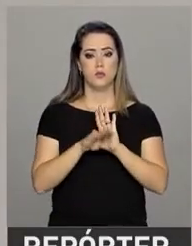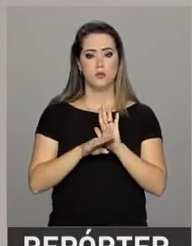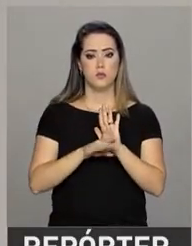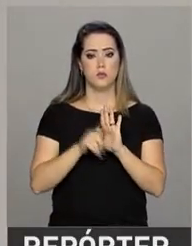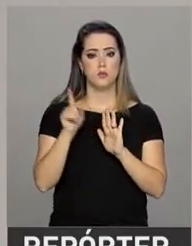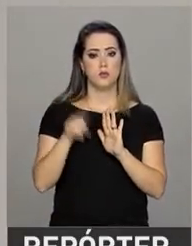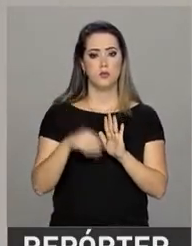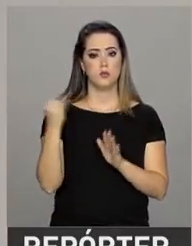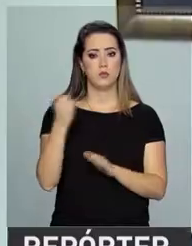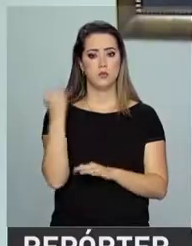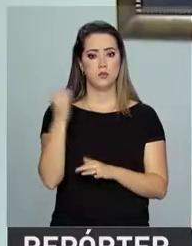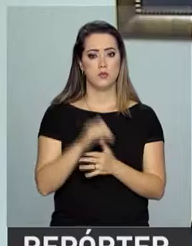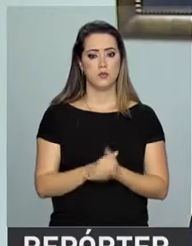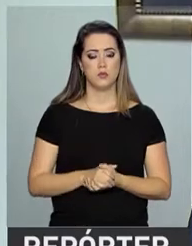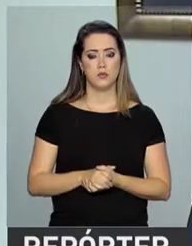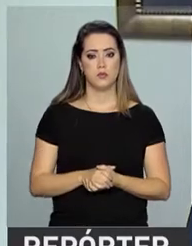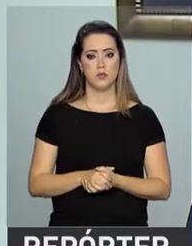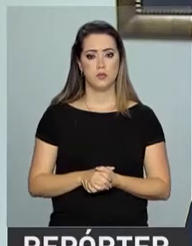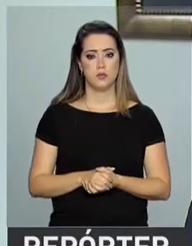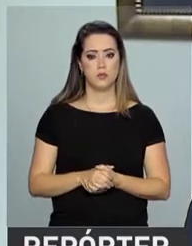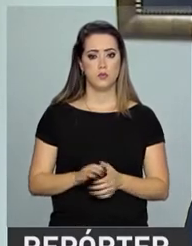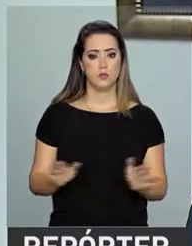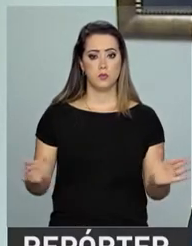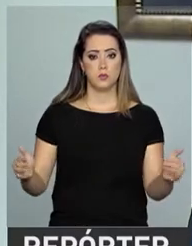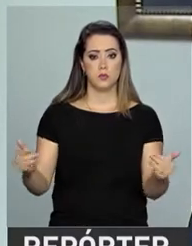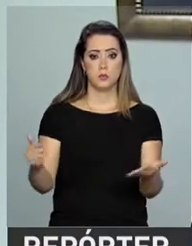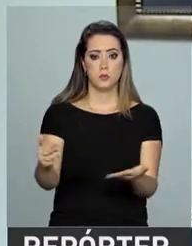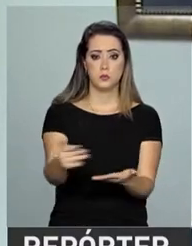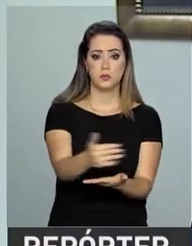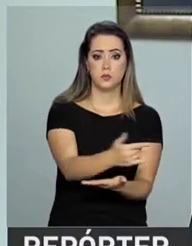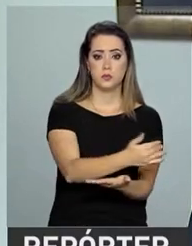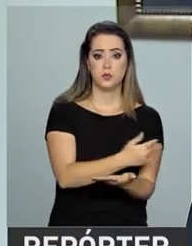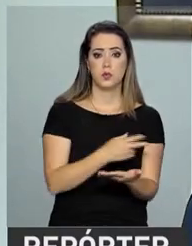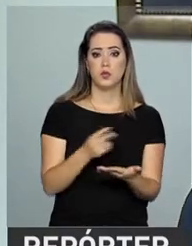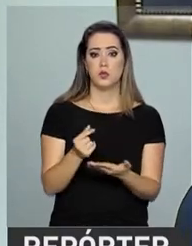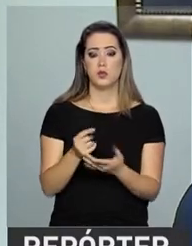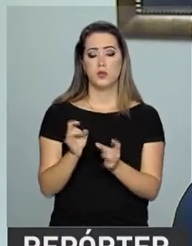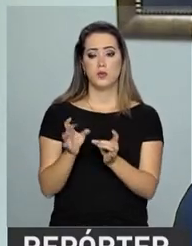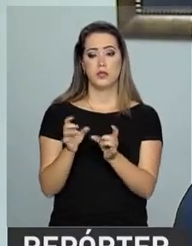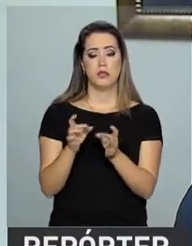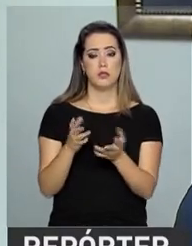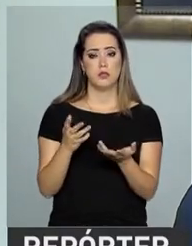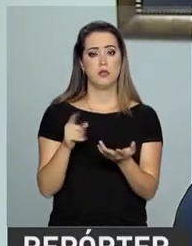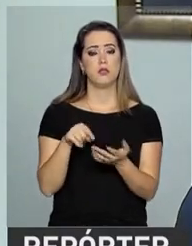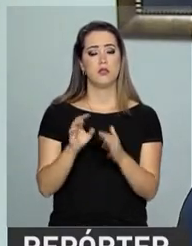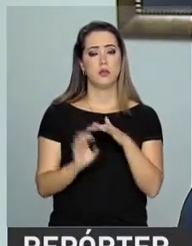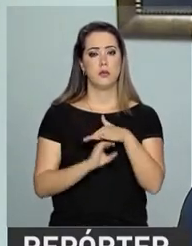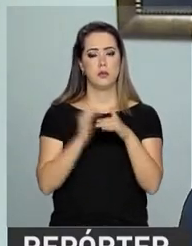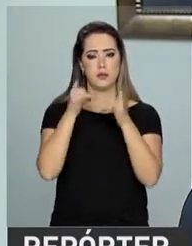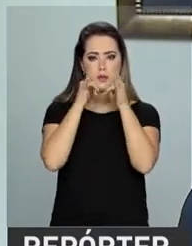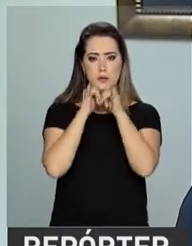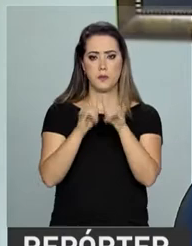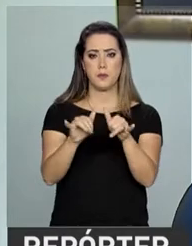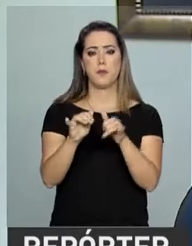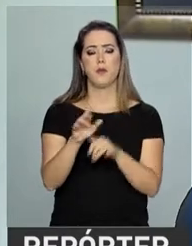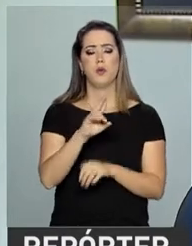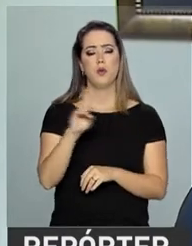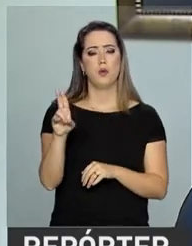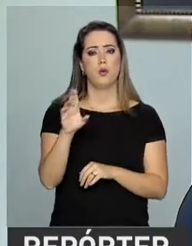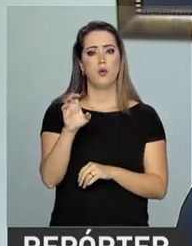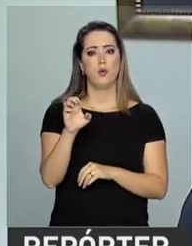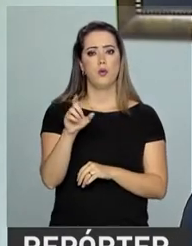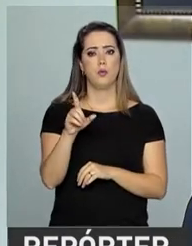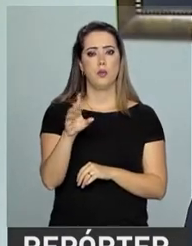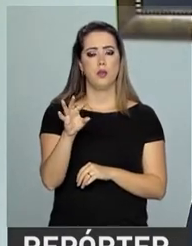ele o essencial capitalização da eletrobrás ela é fundamental porque ela vai permitir várias coisas